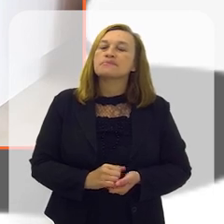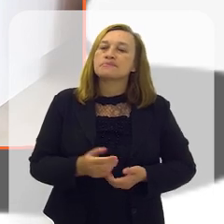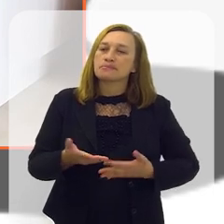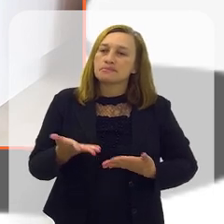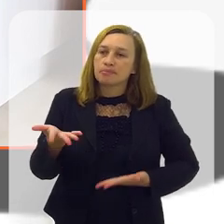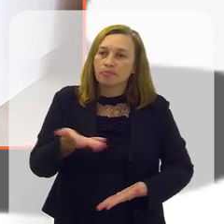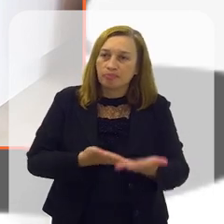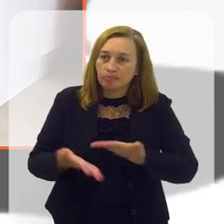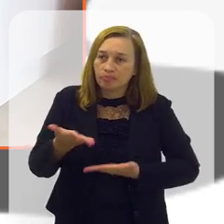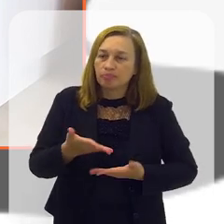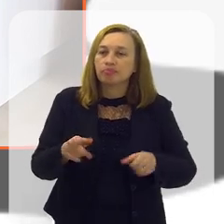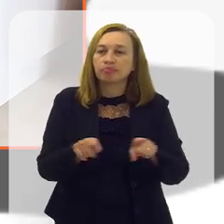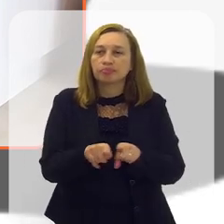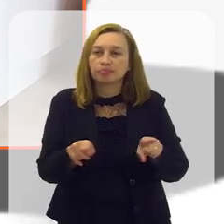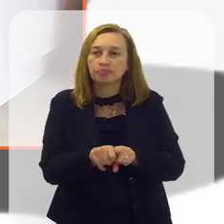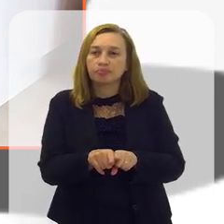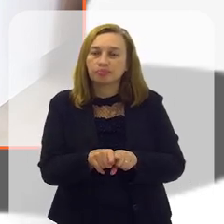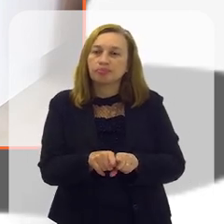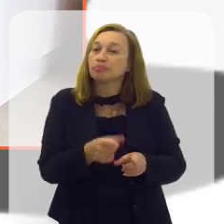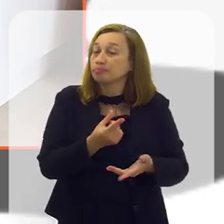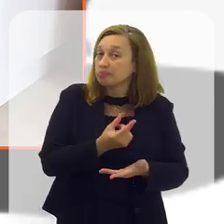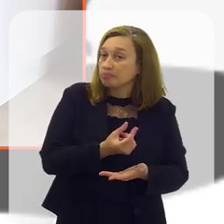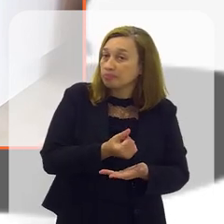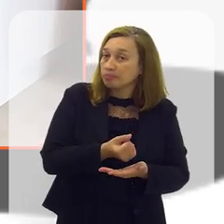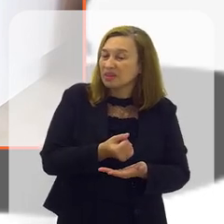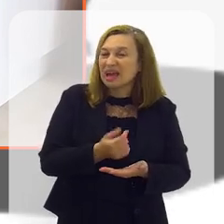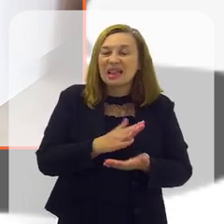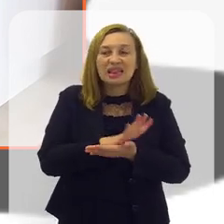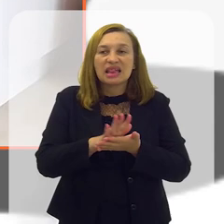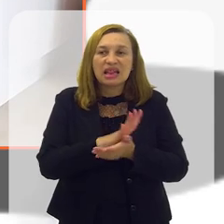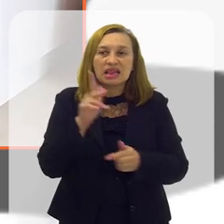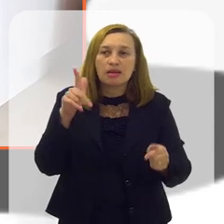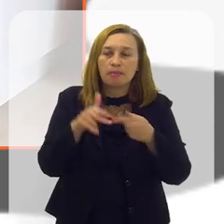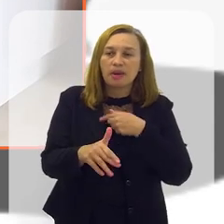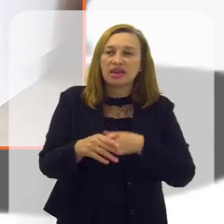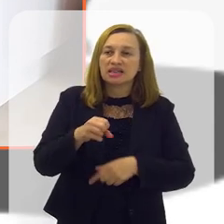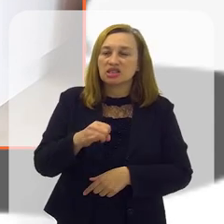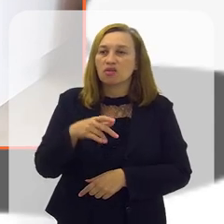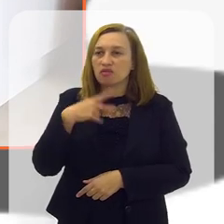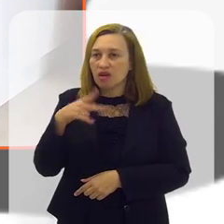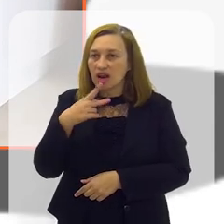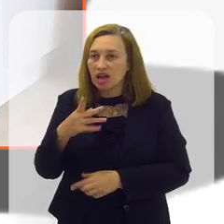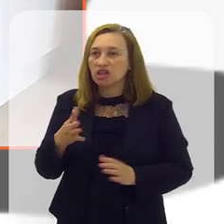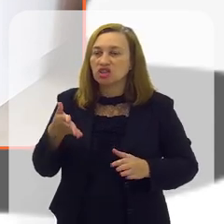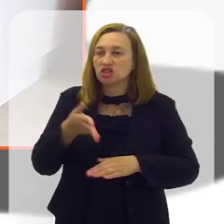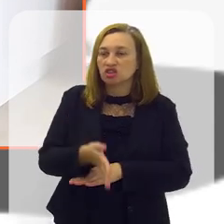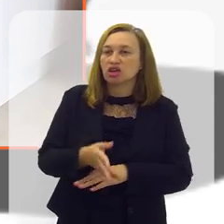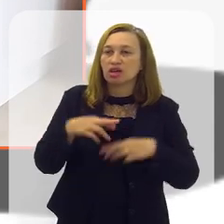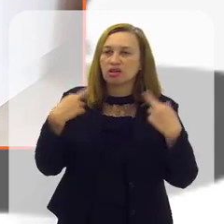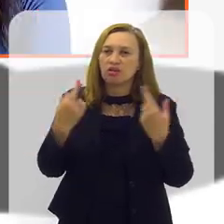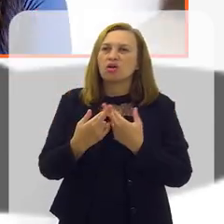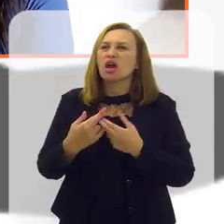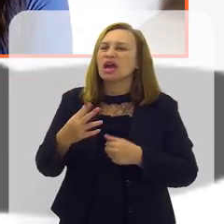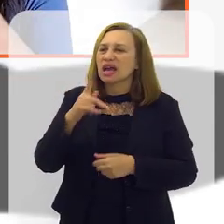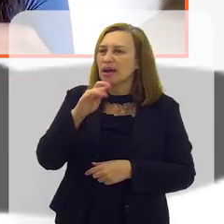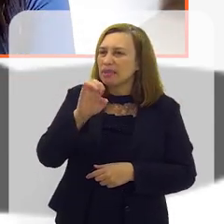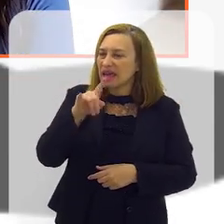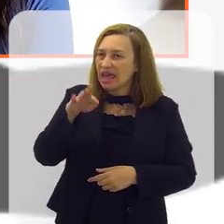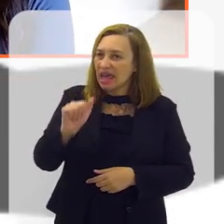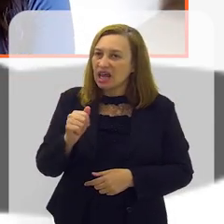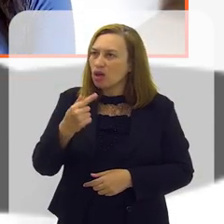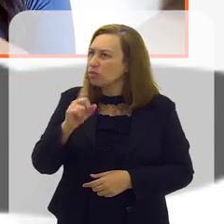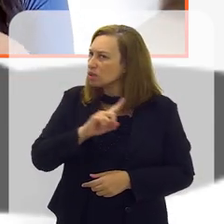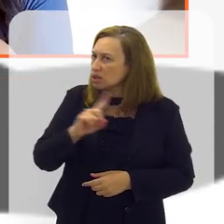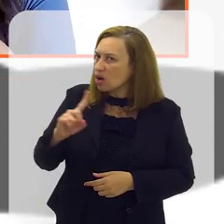esse companheirismo também material, mas interno. Nada impede que se eu falasse, eu chegasse numa reunião, Gabriela, mas